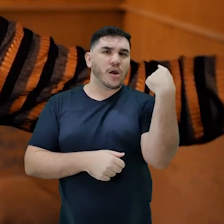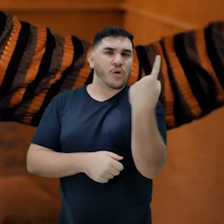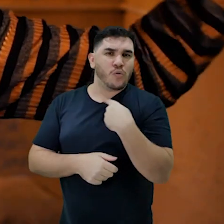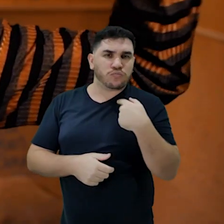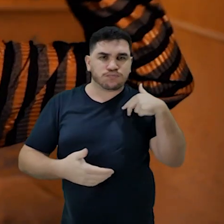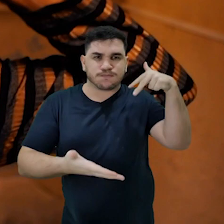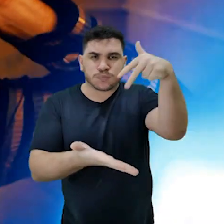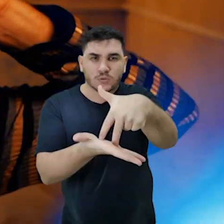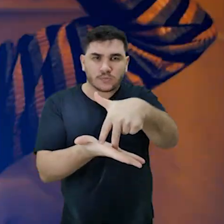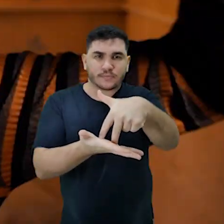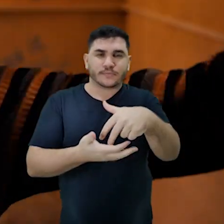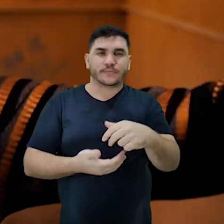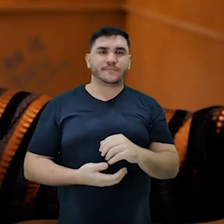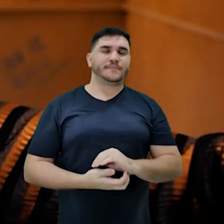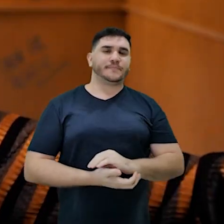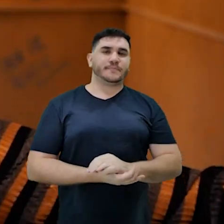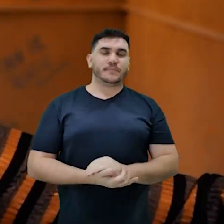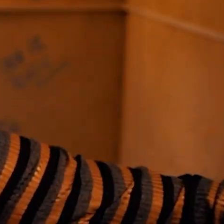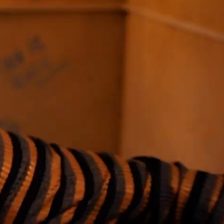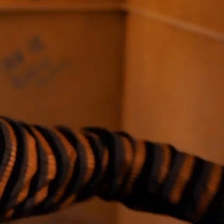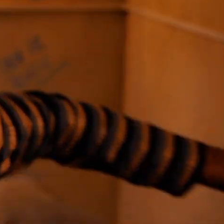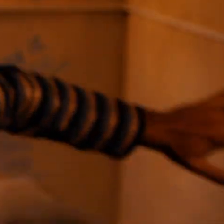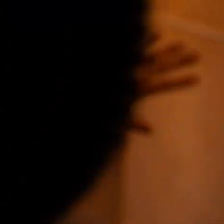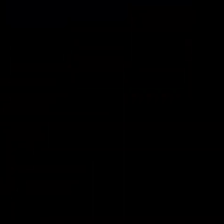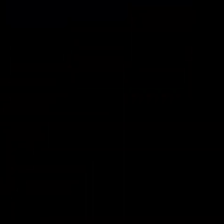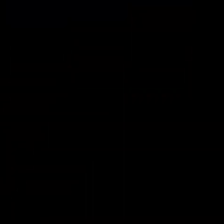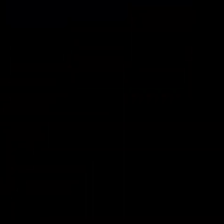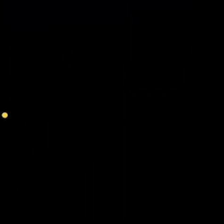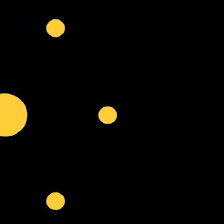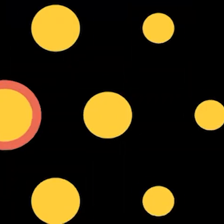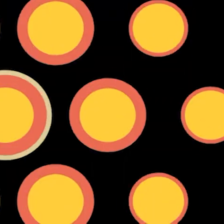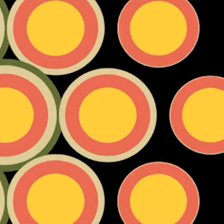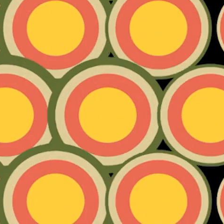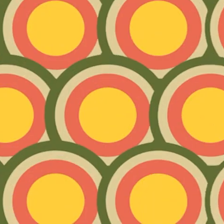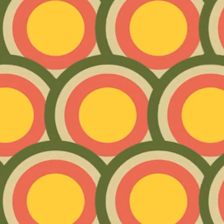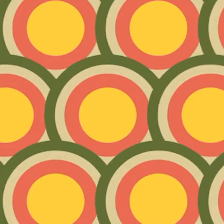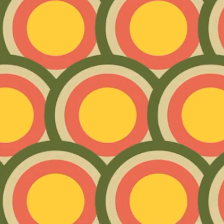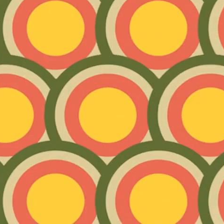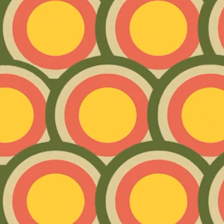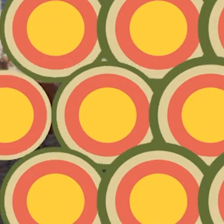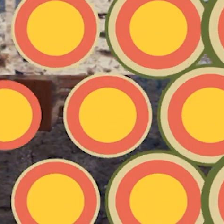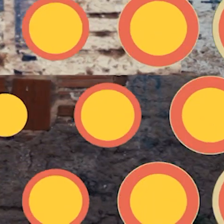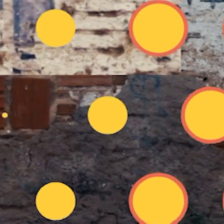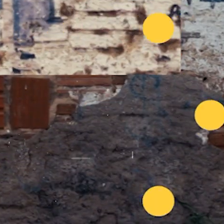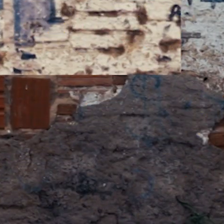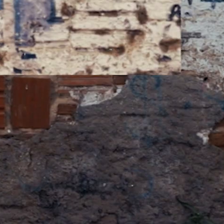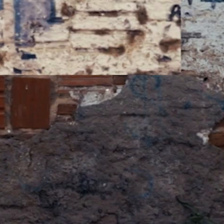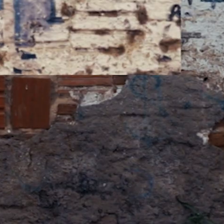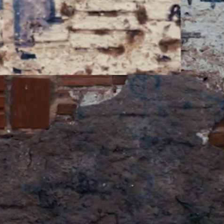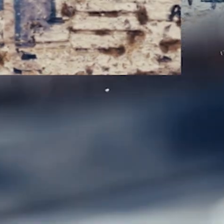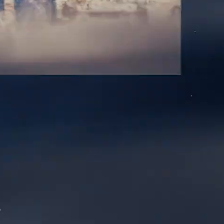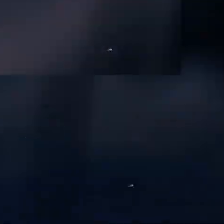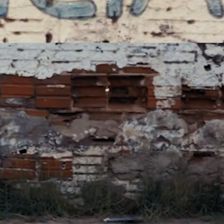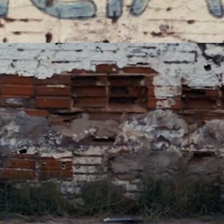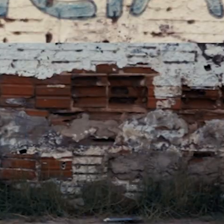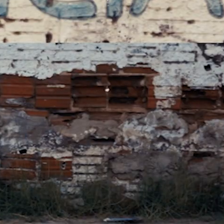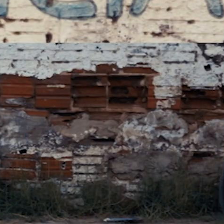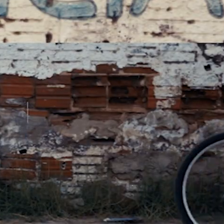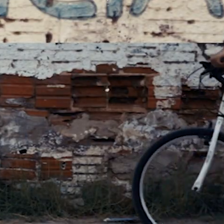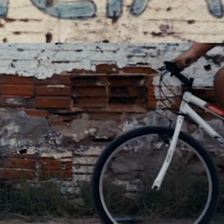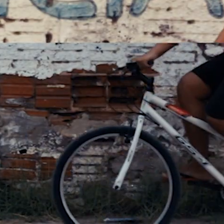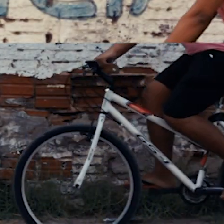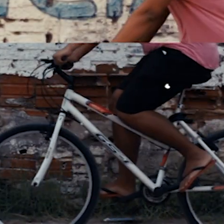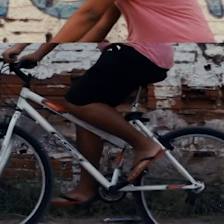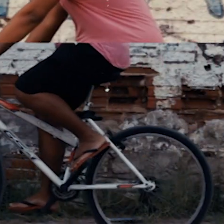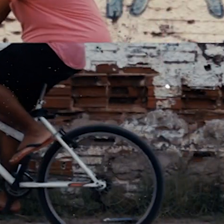No canto inferior esquerdo, o logo Nós no Batente. No canto inferior direito, o intérprete de Libras. Um muro grafitado, a palavra